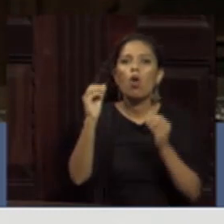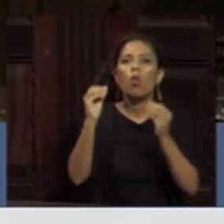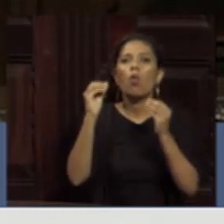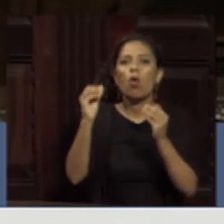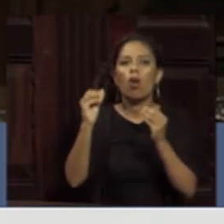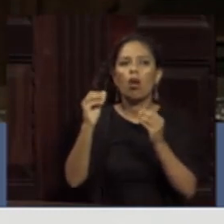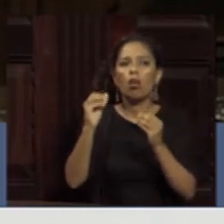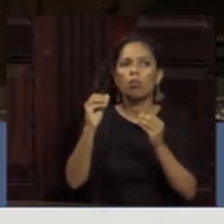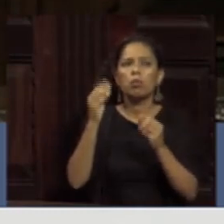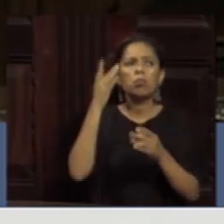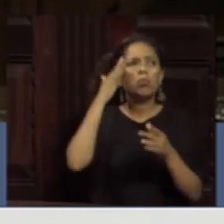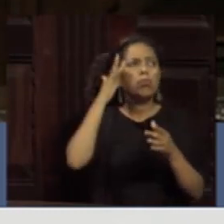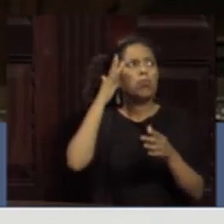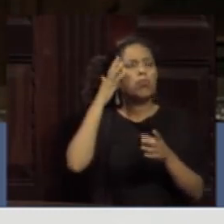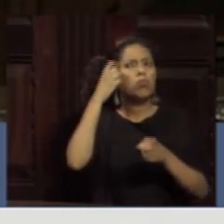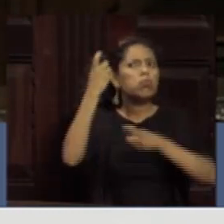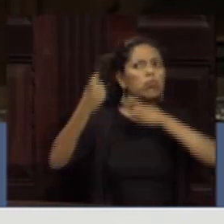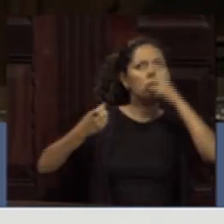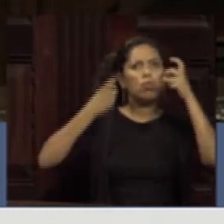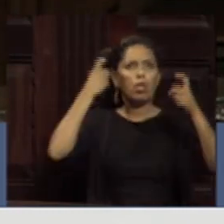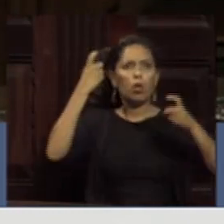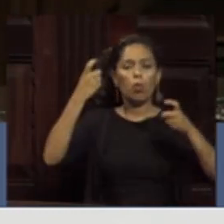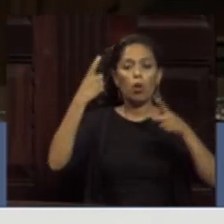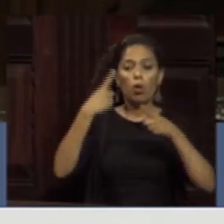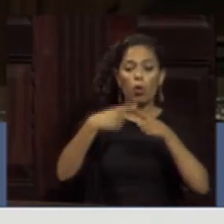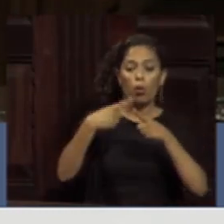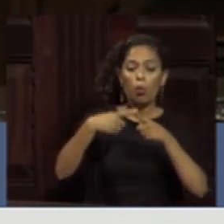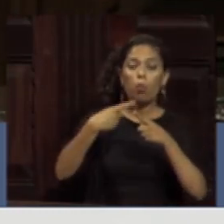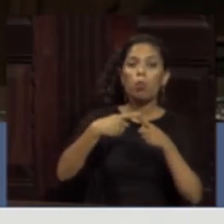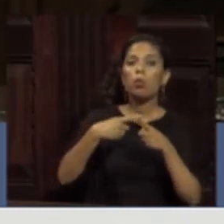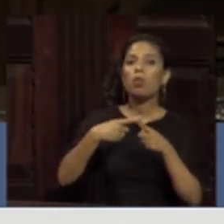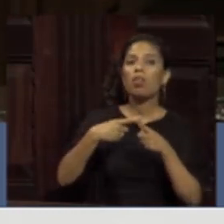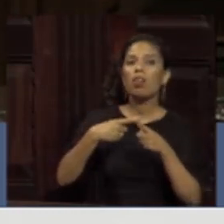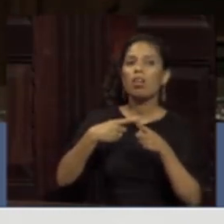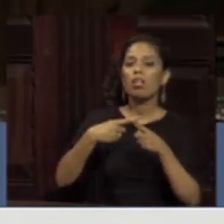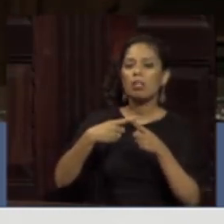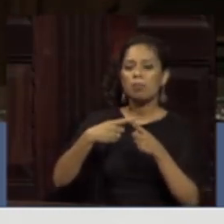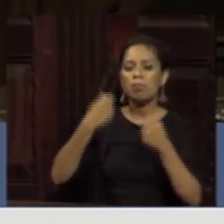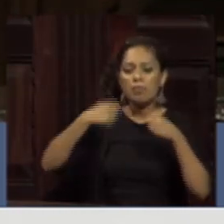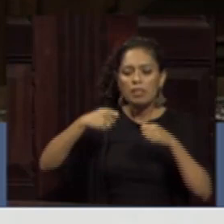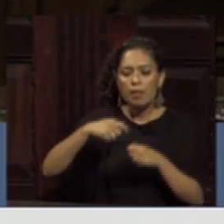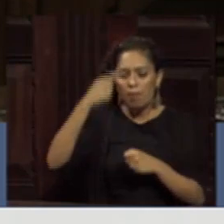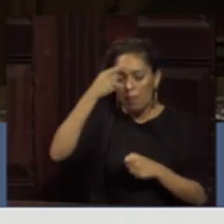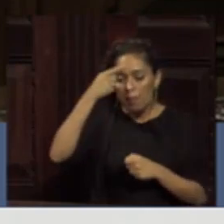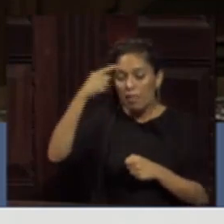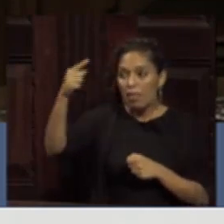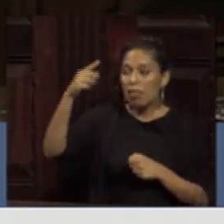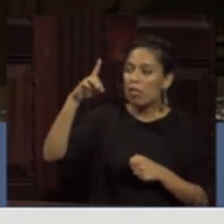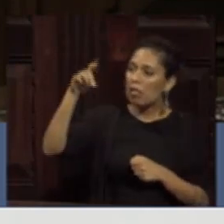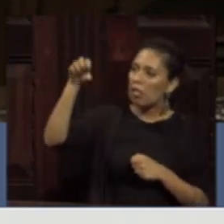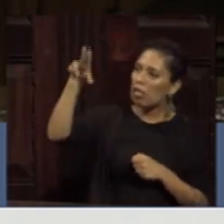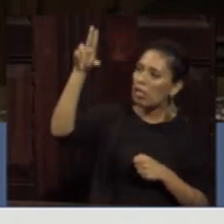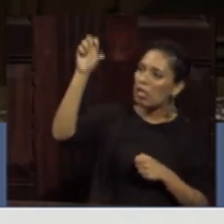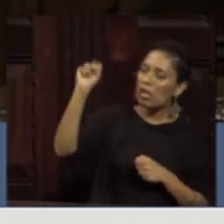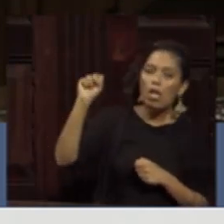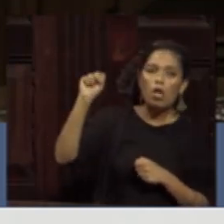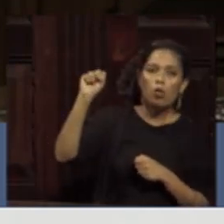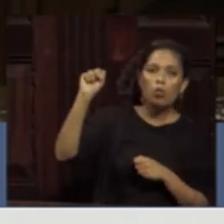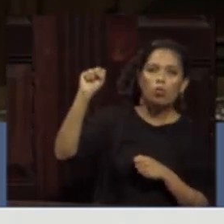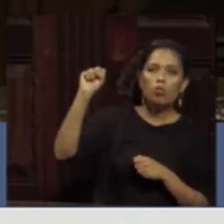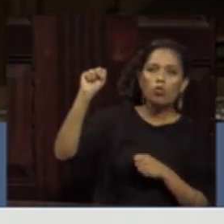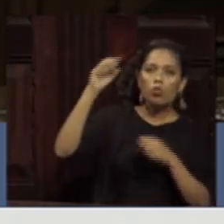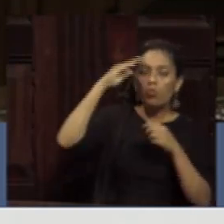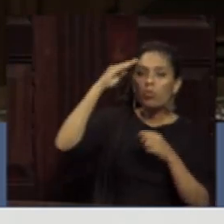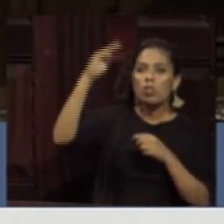Deus como o princípio criador, como é. Só que tem que Deus não é